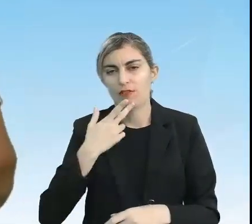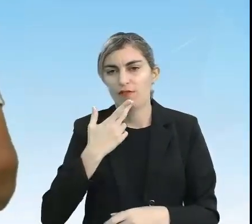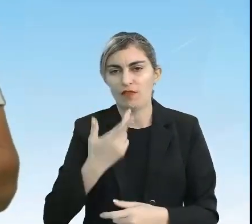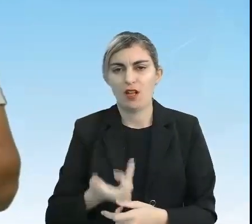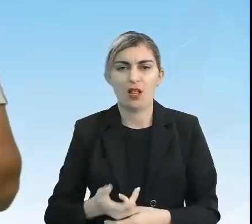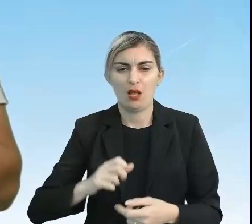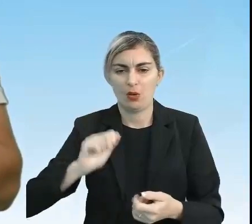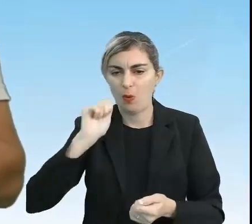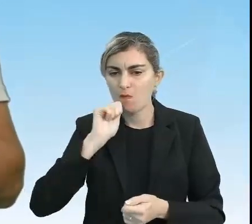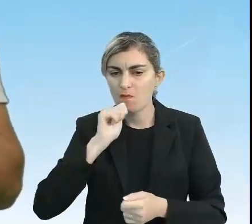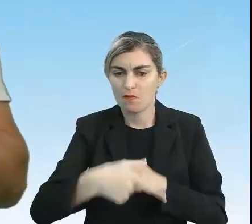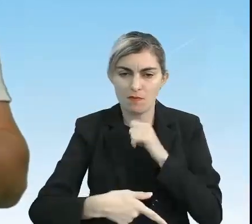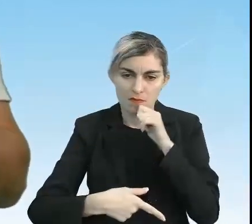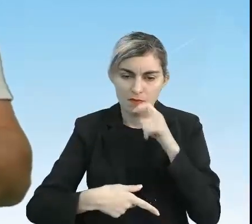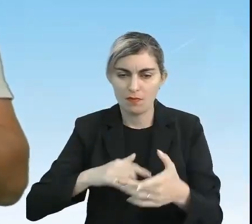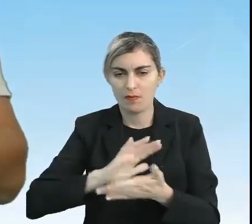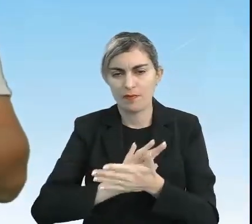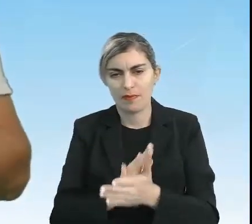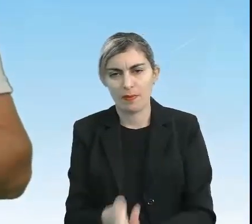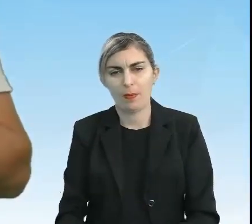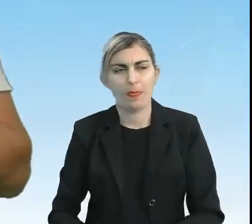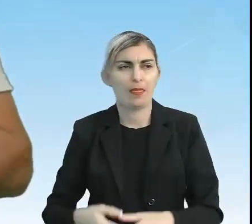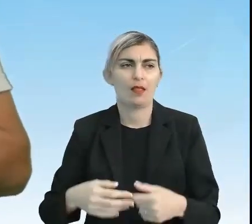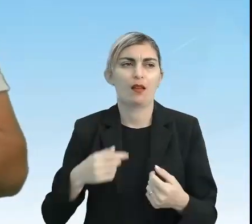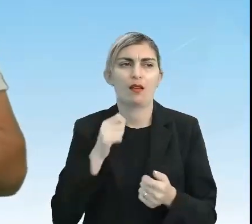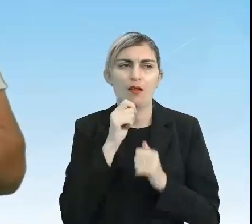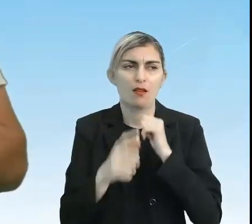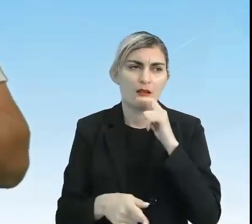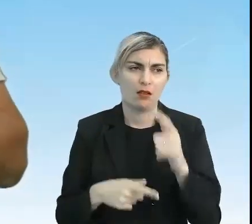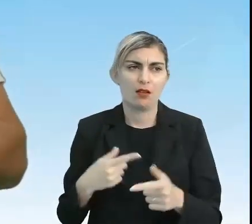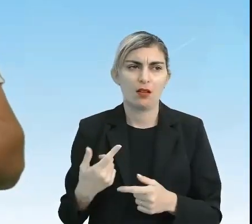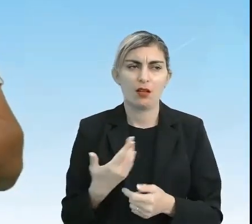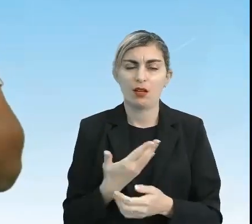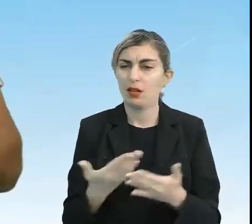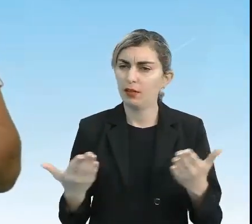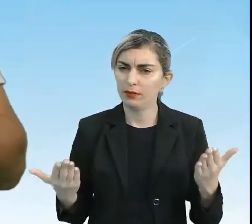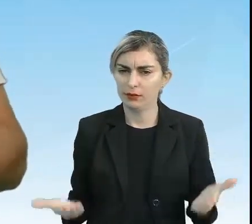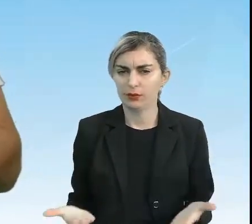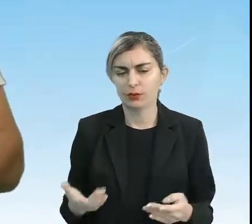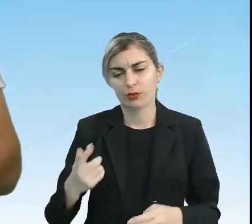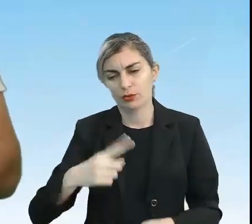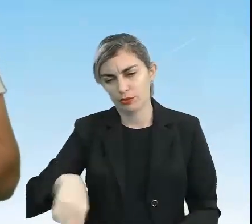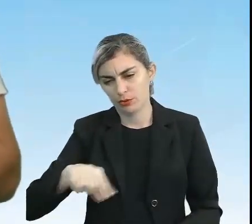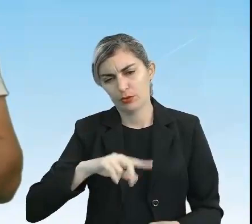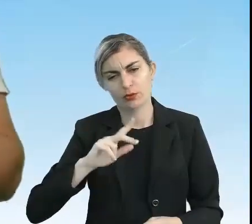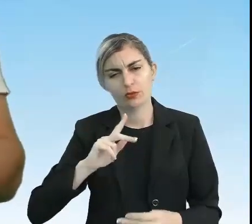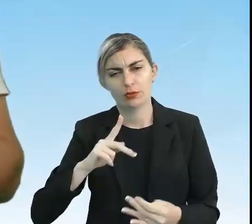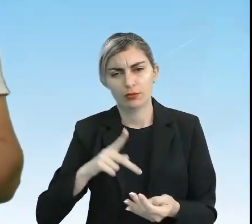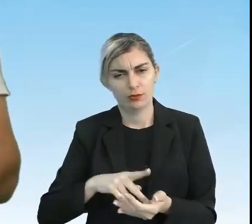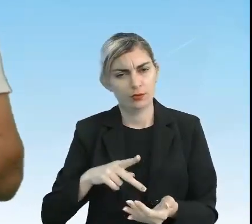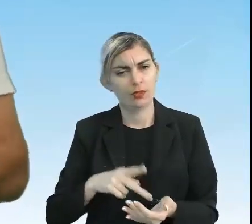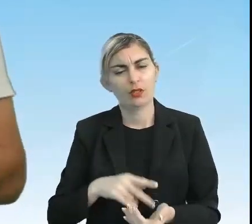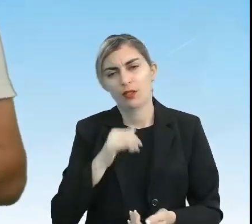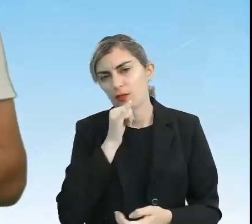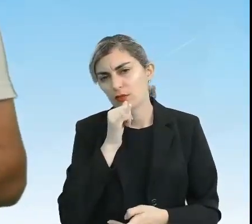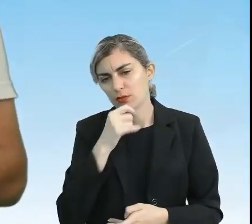forma muito pejorativa, Estereotipada, né? né, colocando estereótipos, exatamente. Então, enquanto nós, na verdade, por exemplo, aqui em Pernambuco,